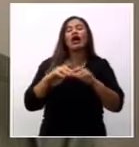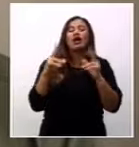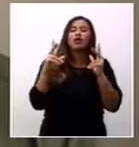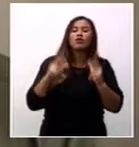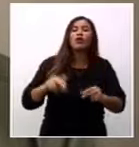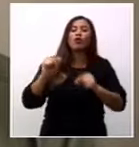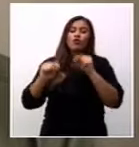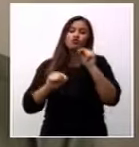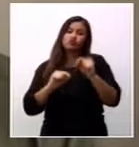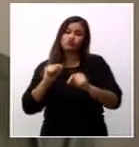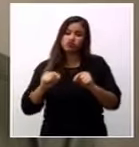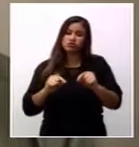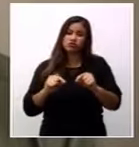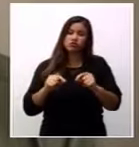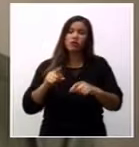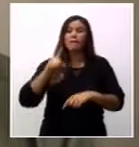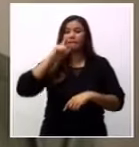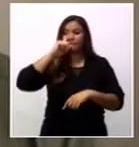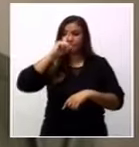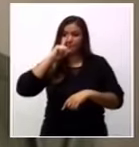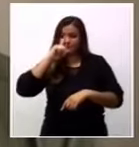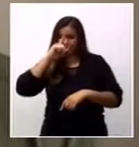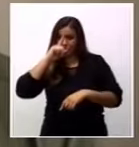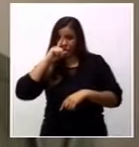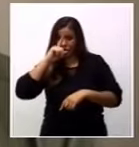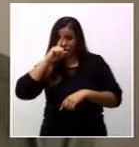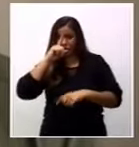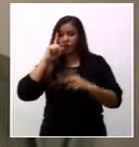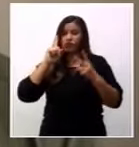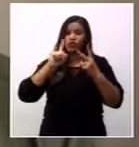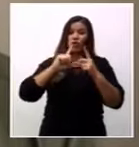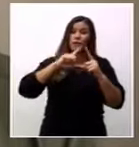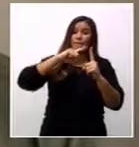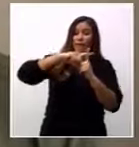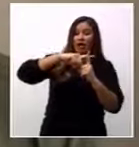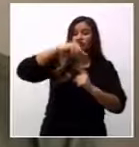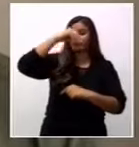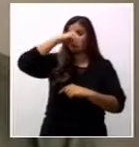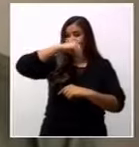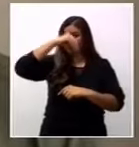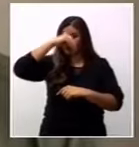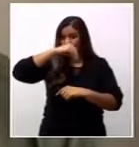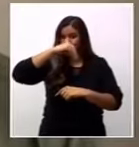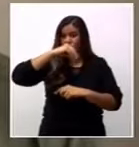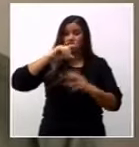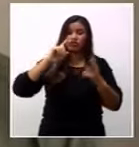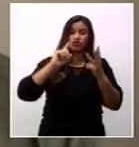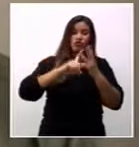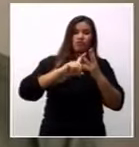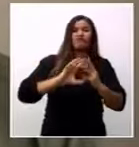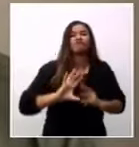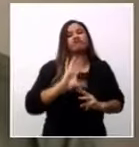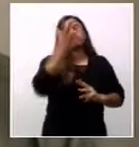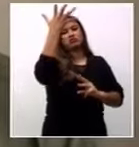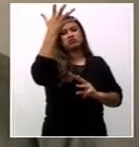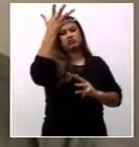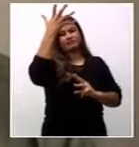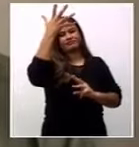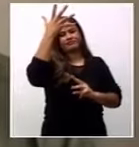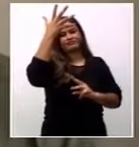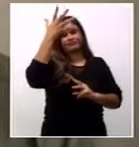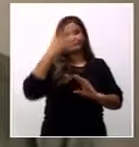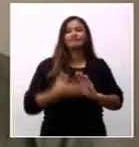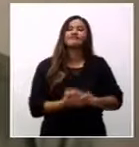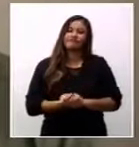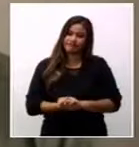igual ao perigo, à nossa vulnerabilidade e aquele potencial dano. E vocês já